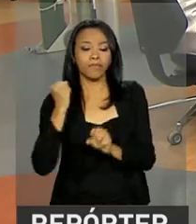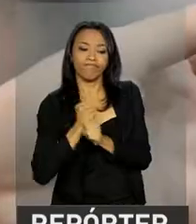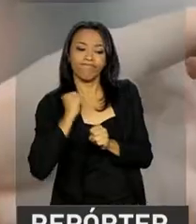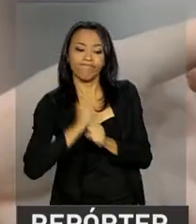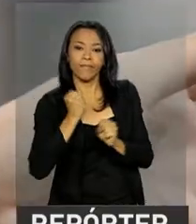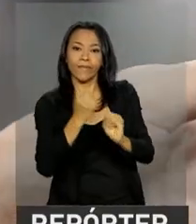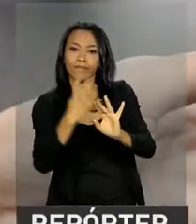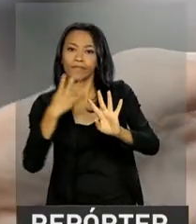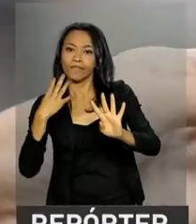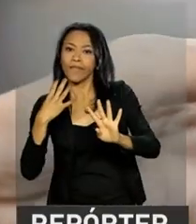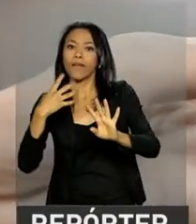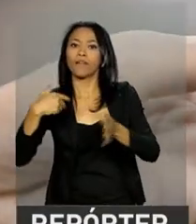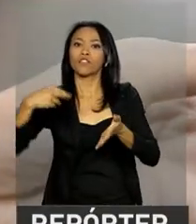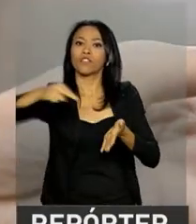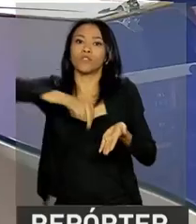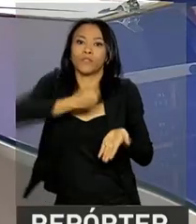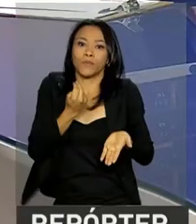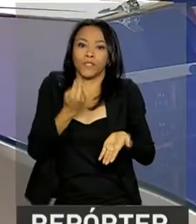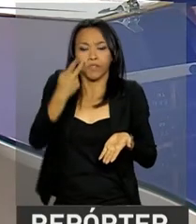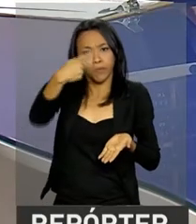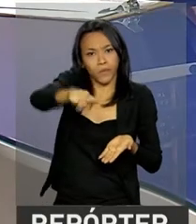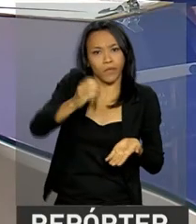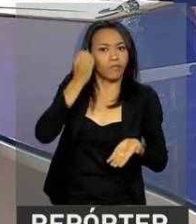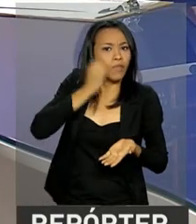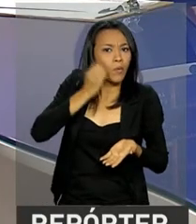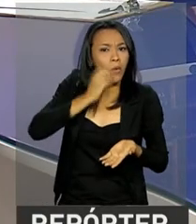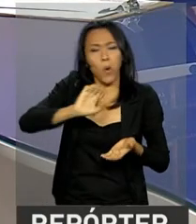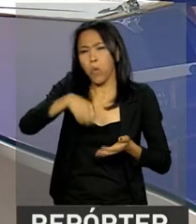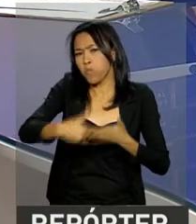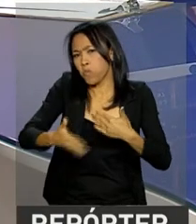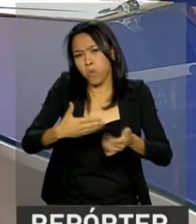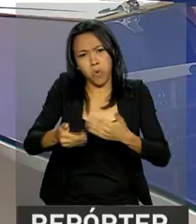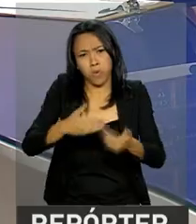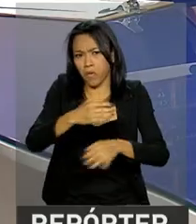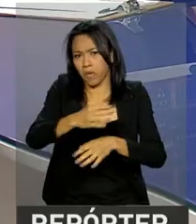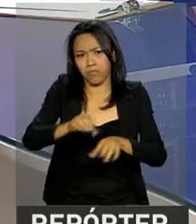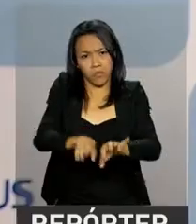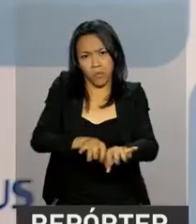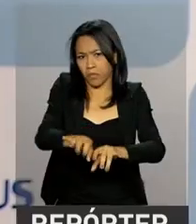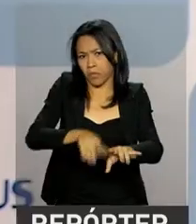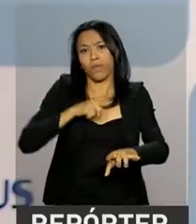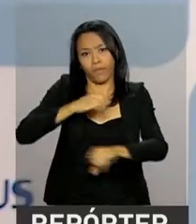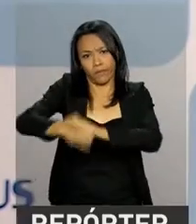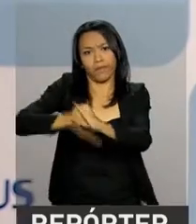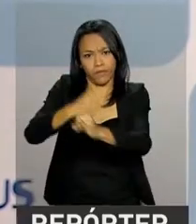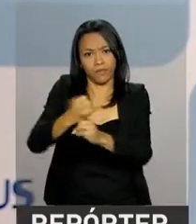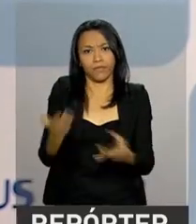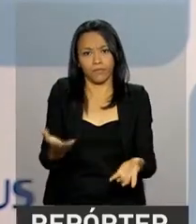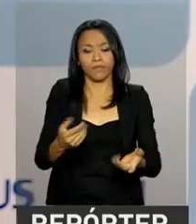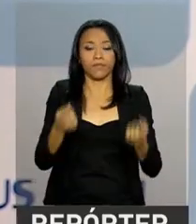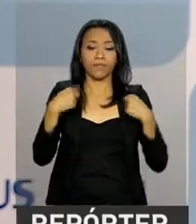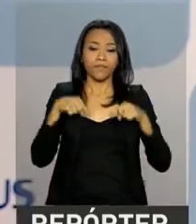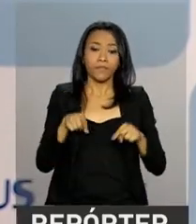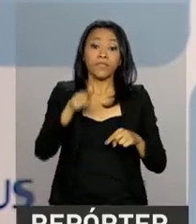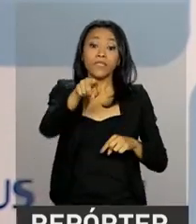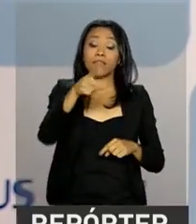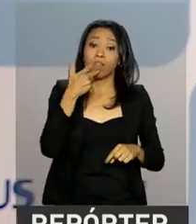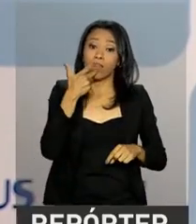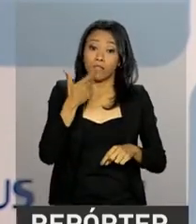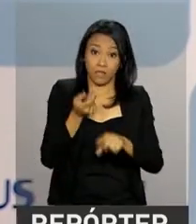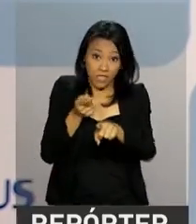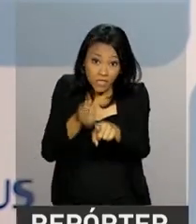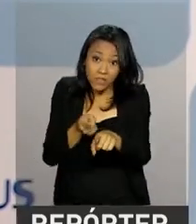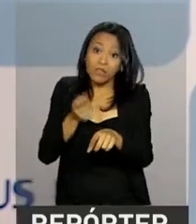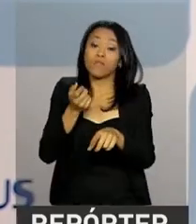nos seus smartphones ou em qualquer computador conectado à internet isso facilitará muito o acompanhamento